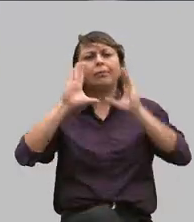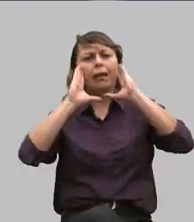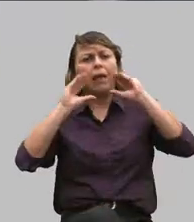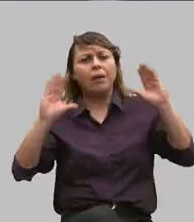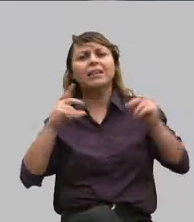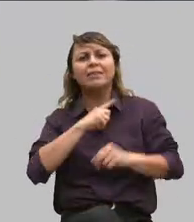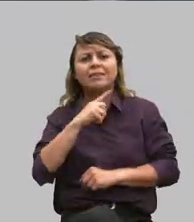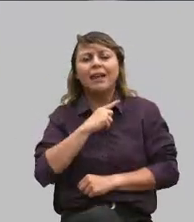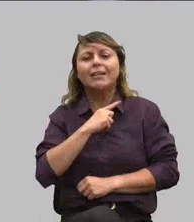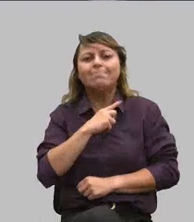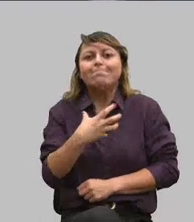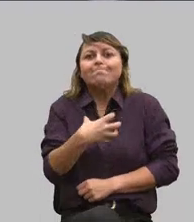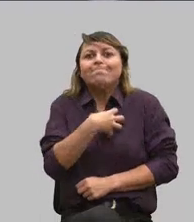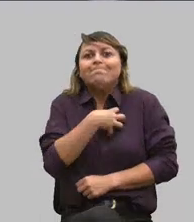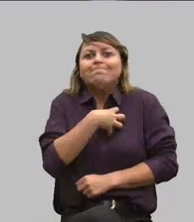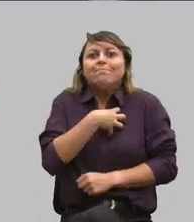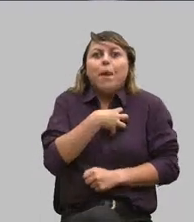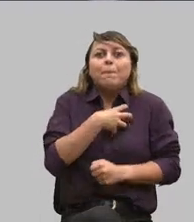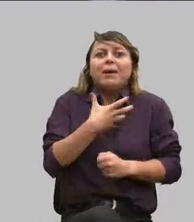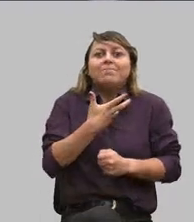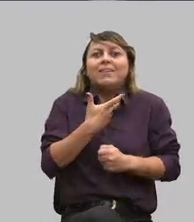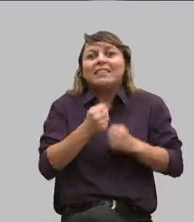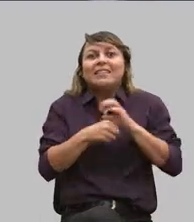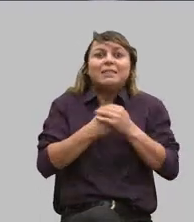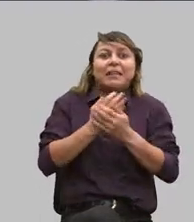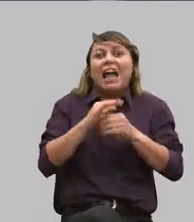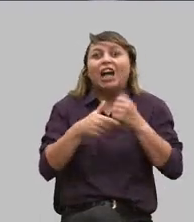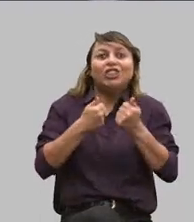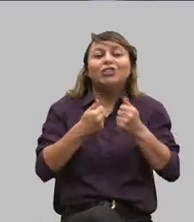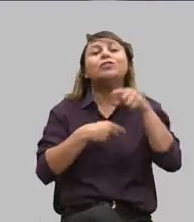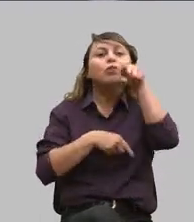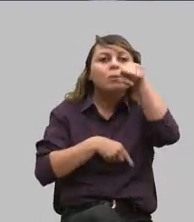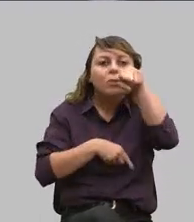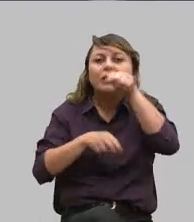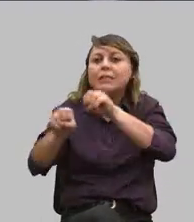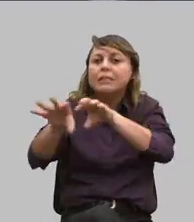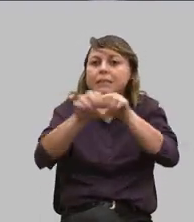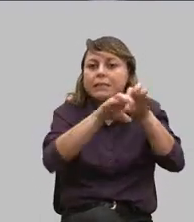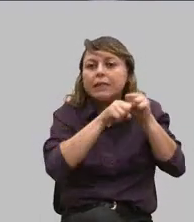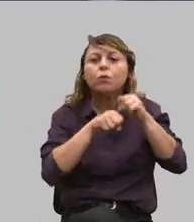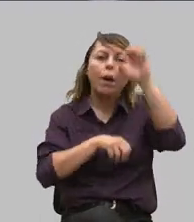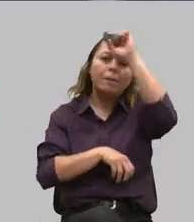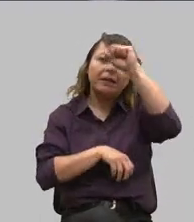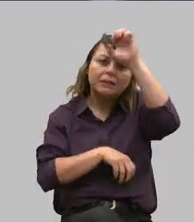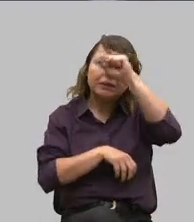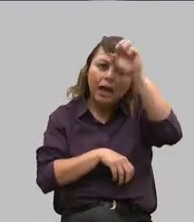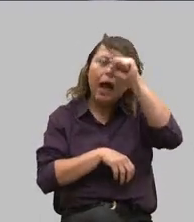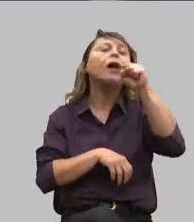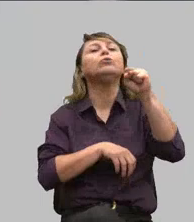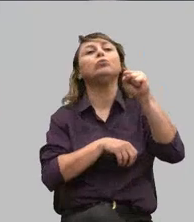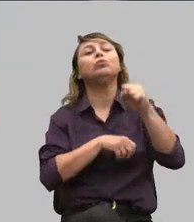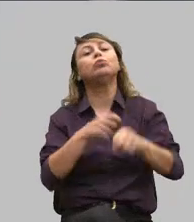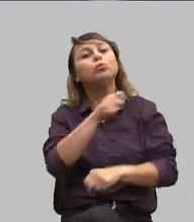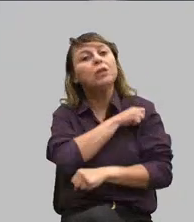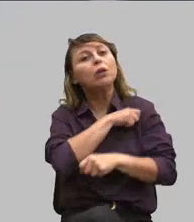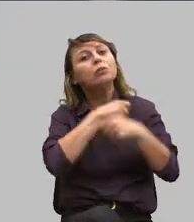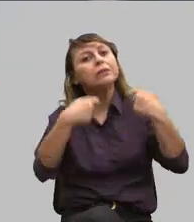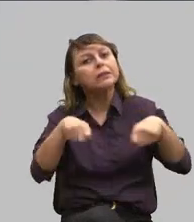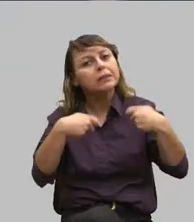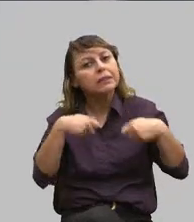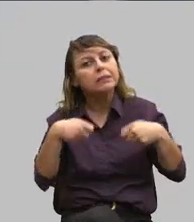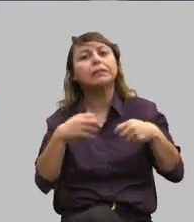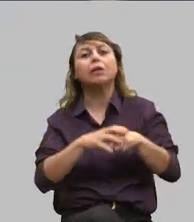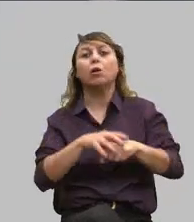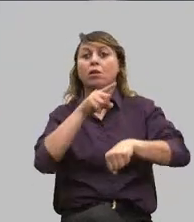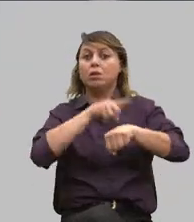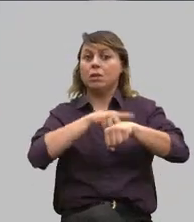expectativa né de poder melhorar um pouco a qualidade do ensino aprendizado dos Estudantes que necessitam Então nesse